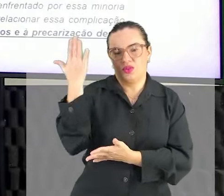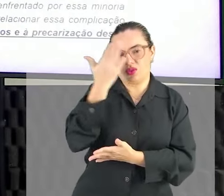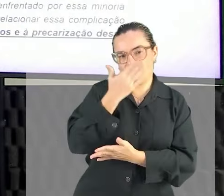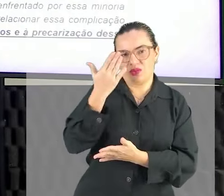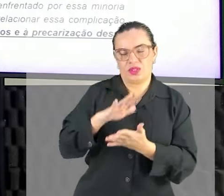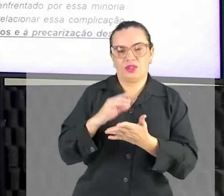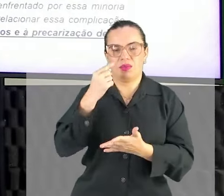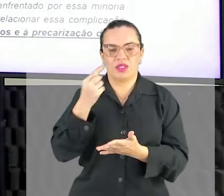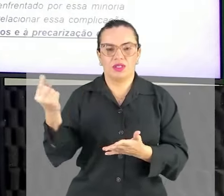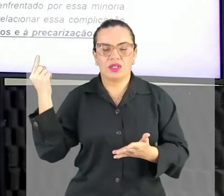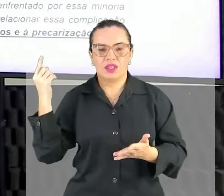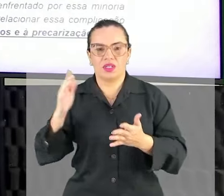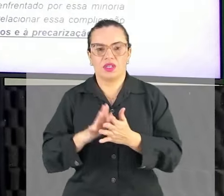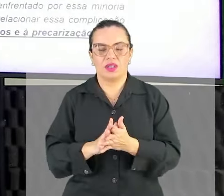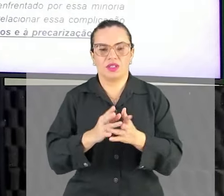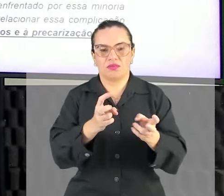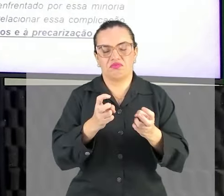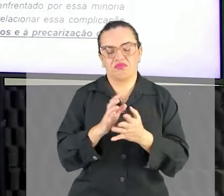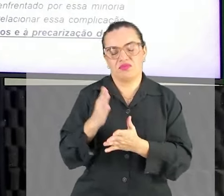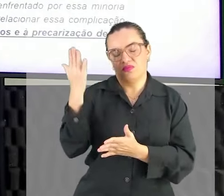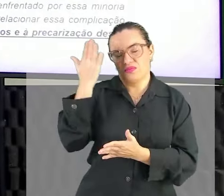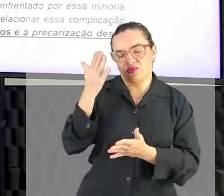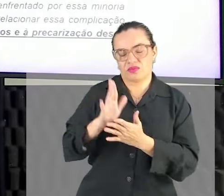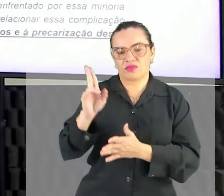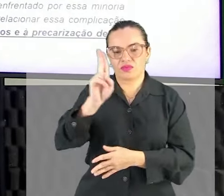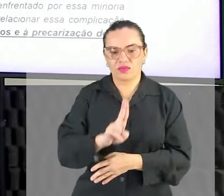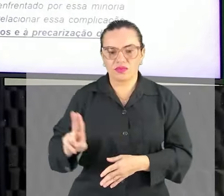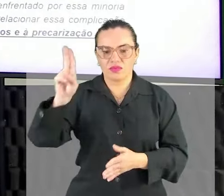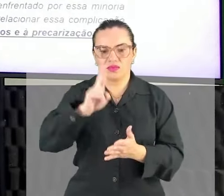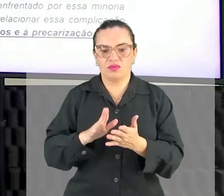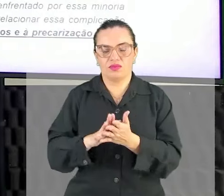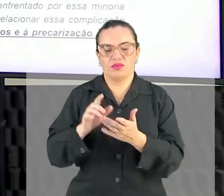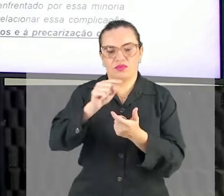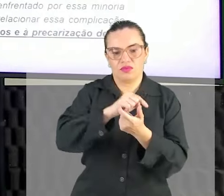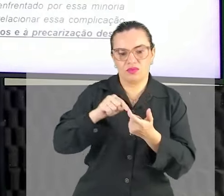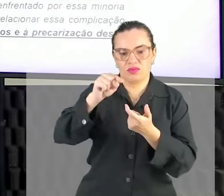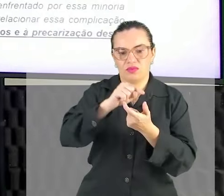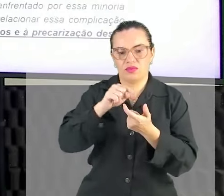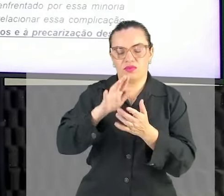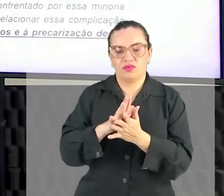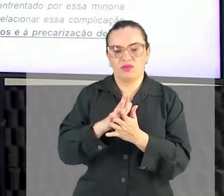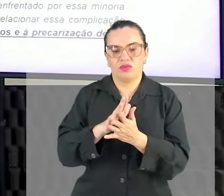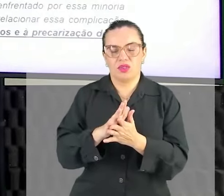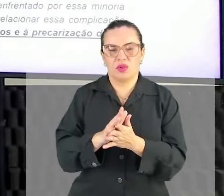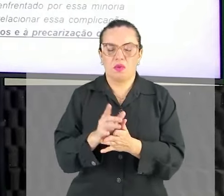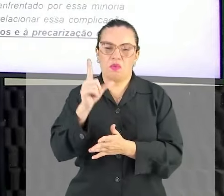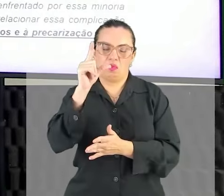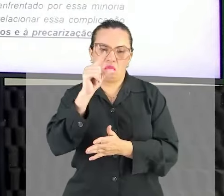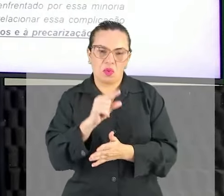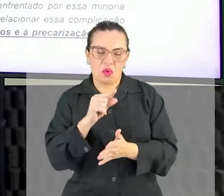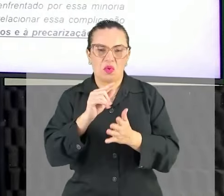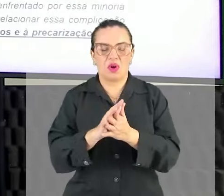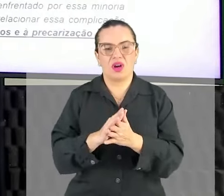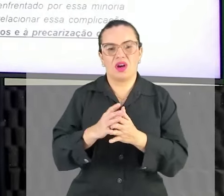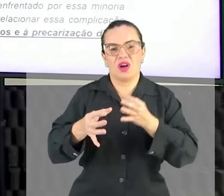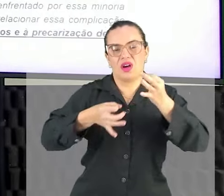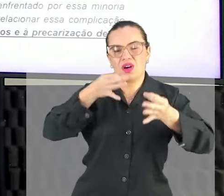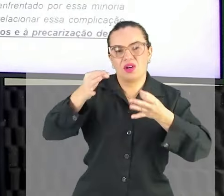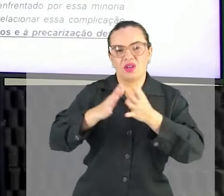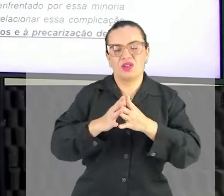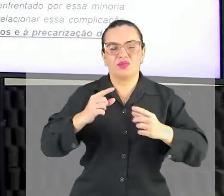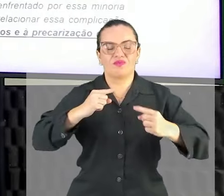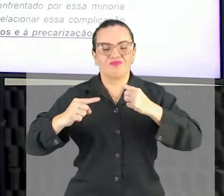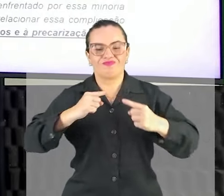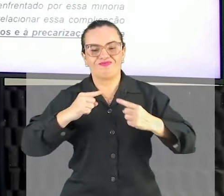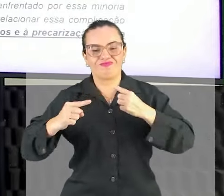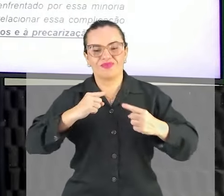invisibilidade, mas ao afirmar, ao utilizar esse termo, que é um tópico de pouca discussão, eu estou